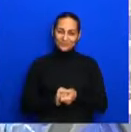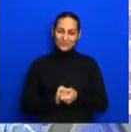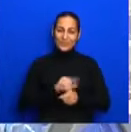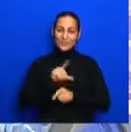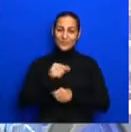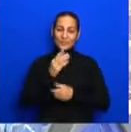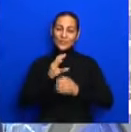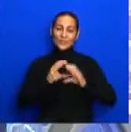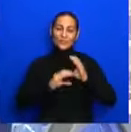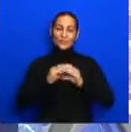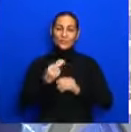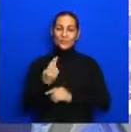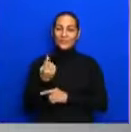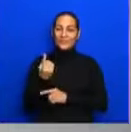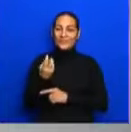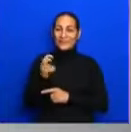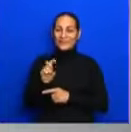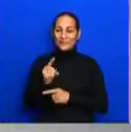Sorteio do concurso